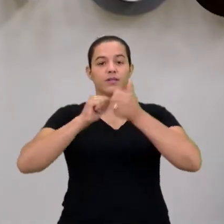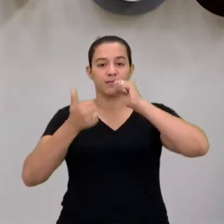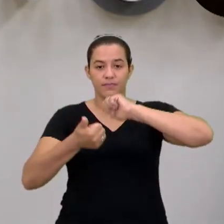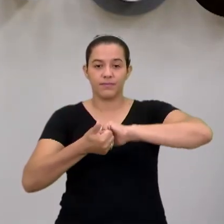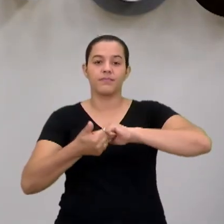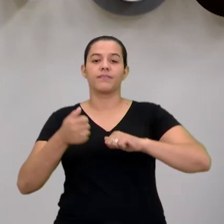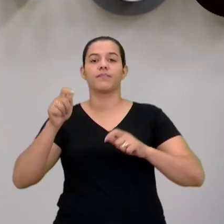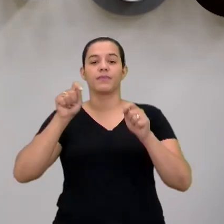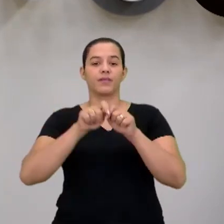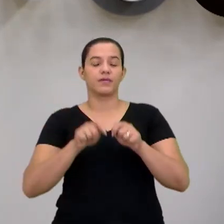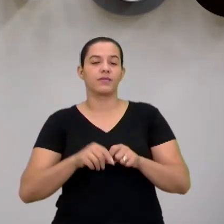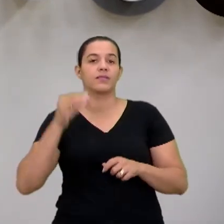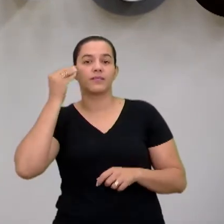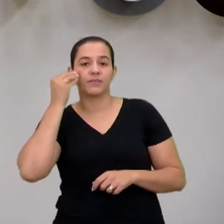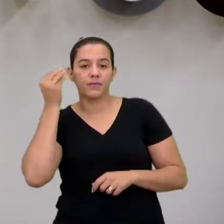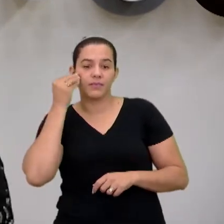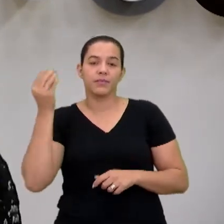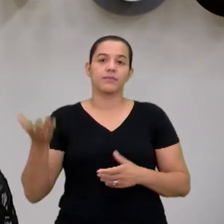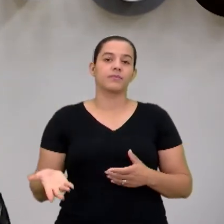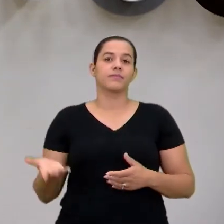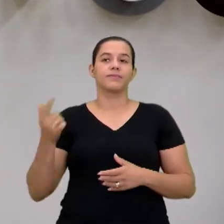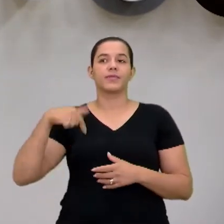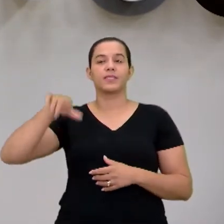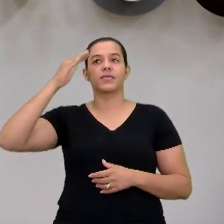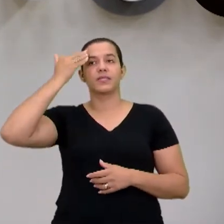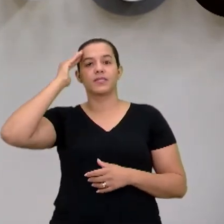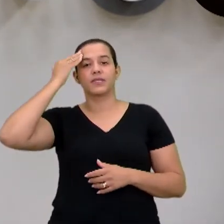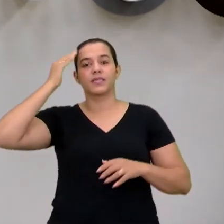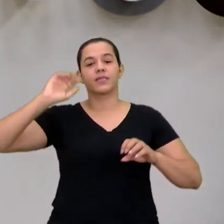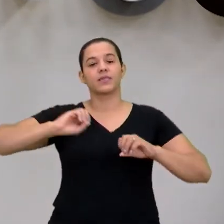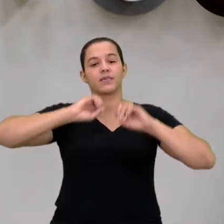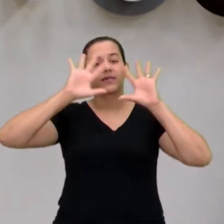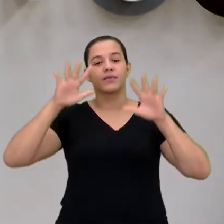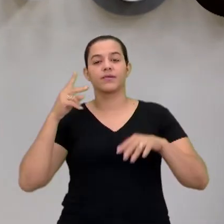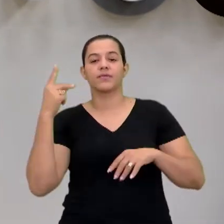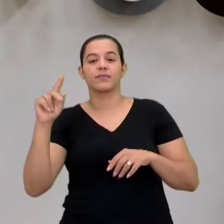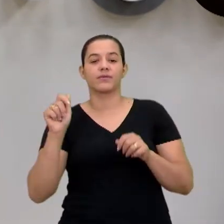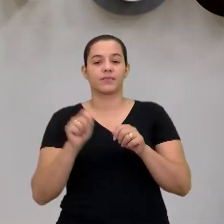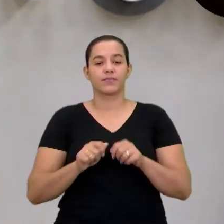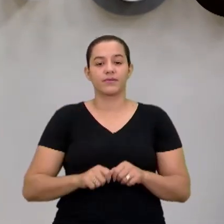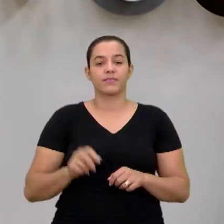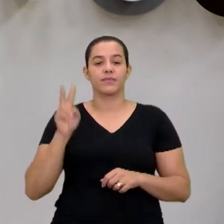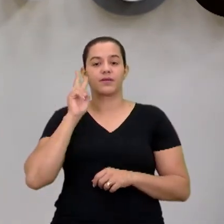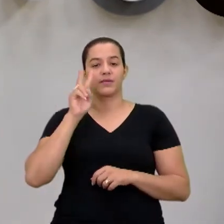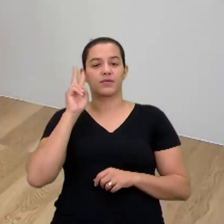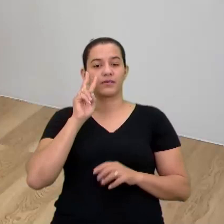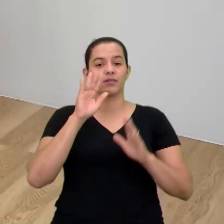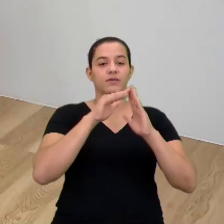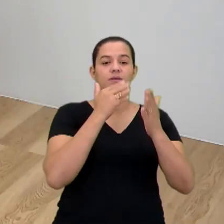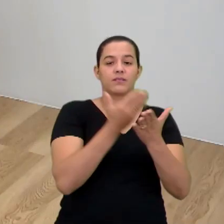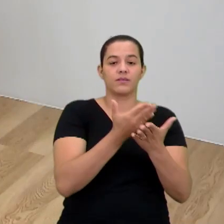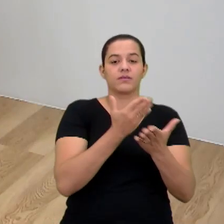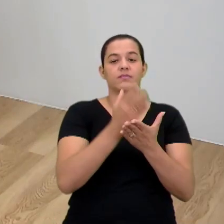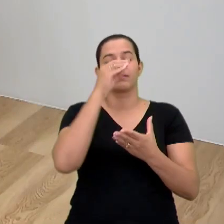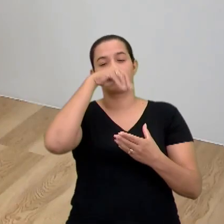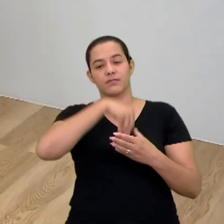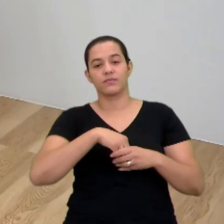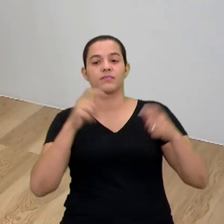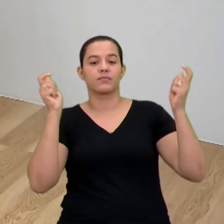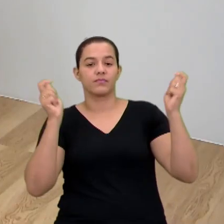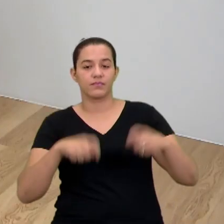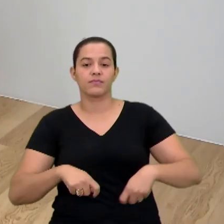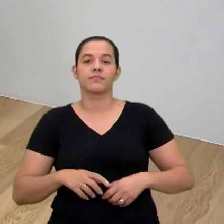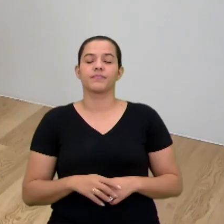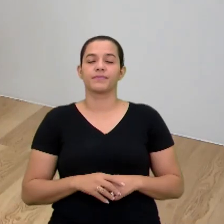adaptar e experimentar, assim, entender o que ele... E na escola... E se diverte também. E na né? escola isso é